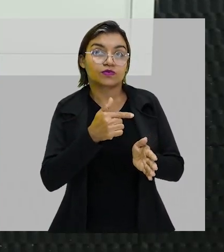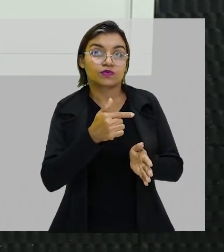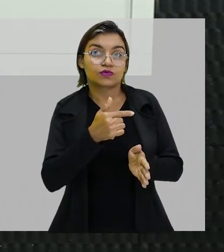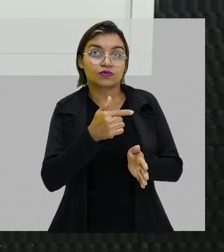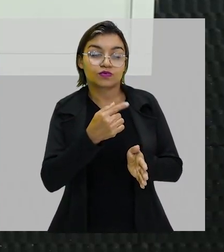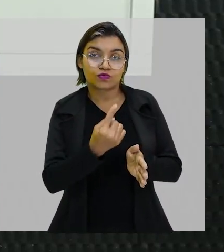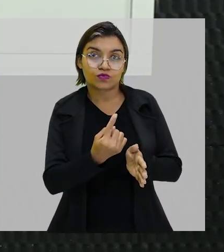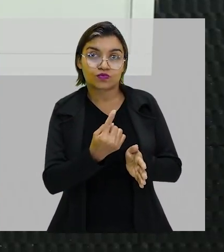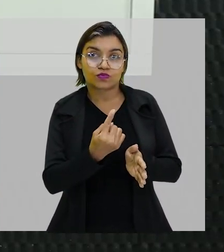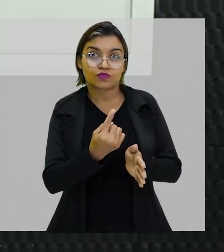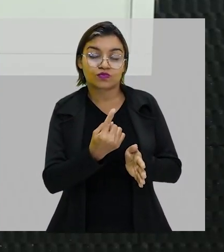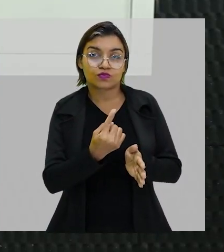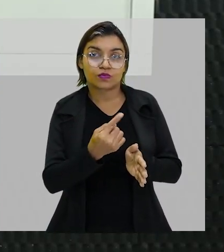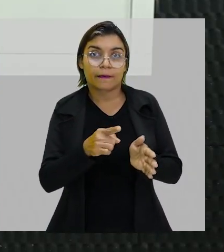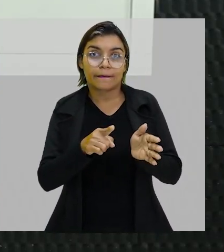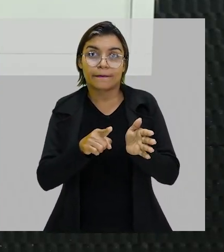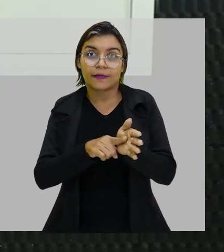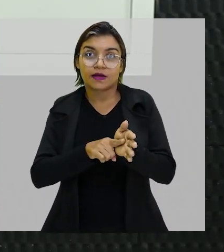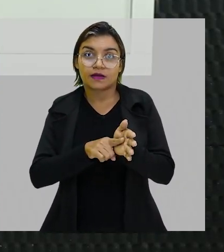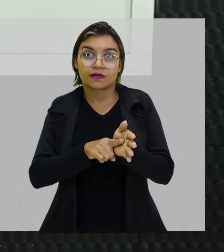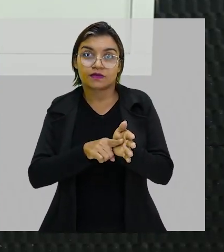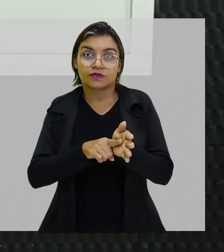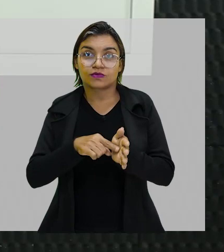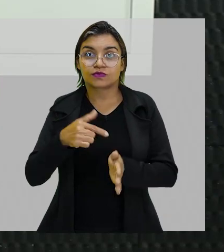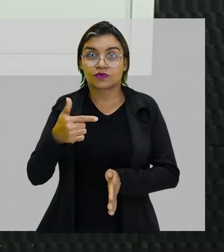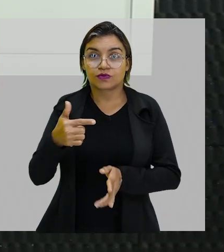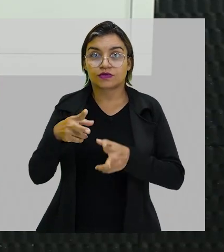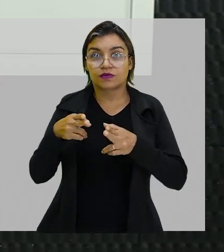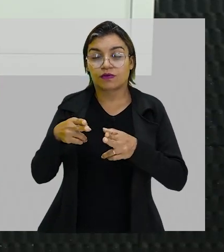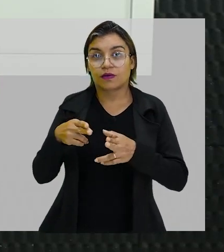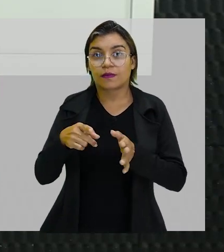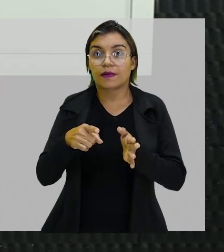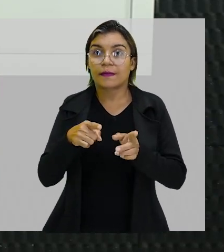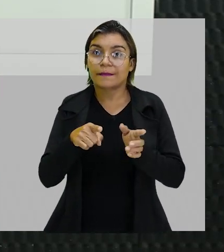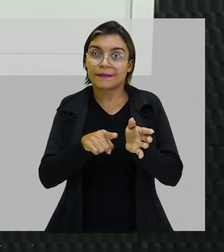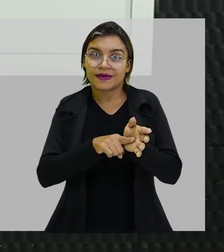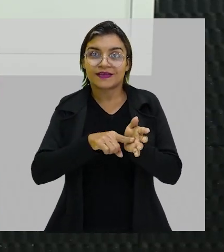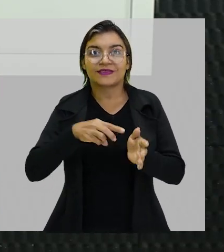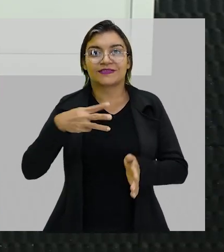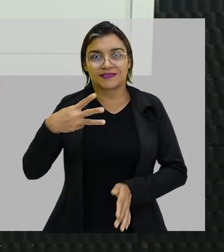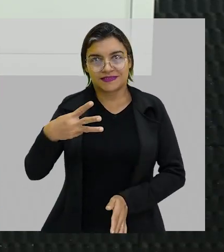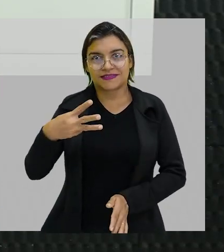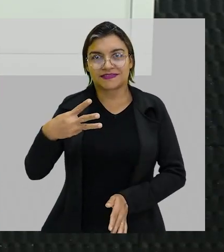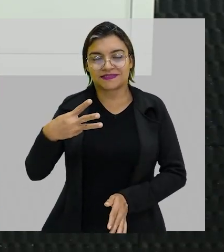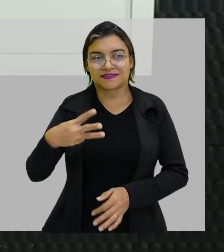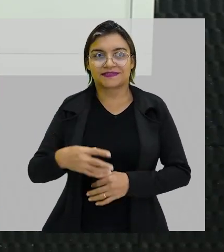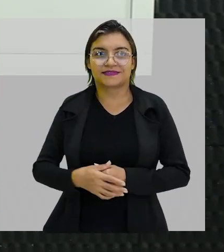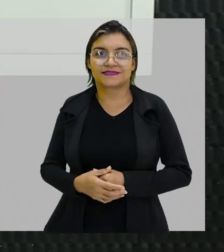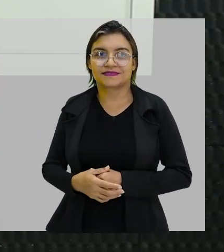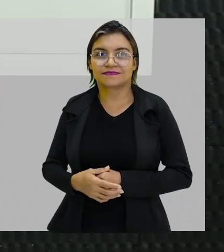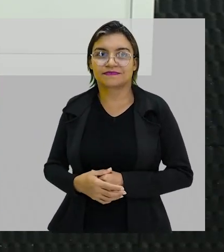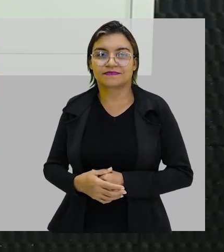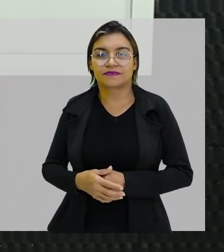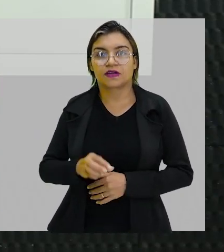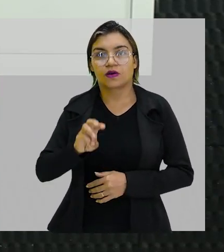2 vai ser igual a menos 3, unidade de fluxo.